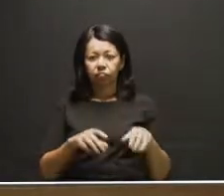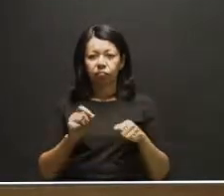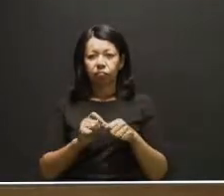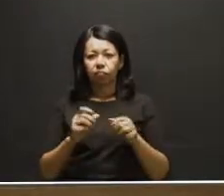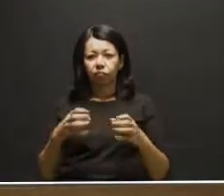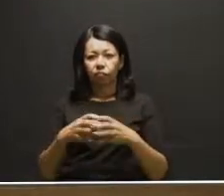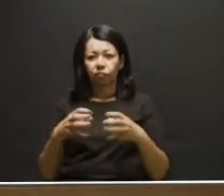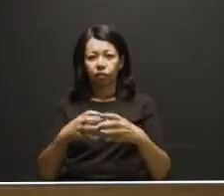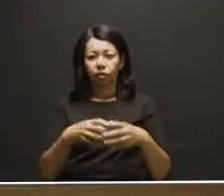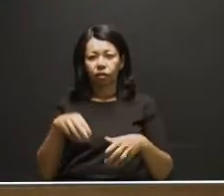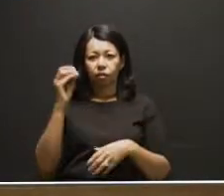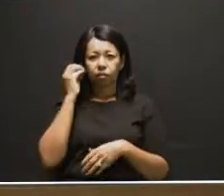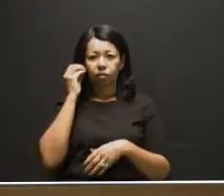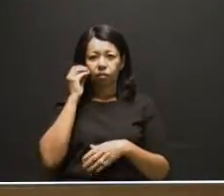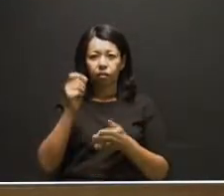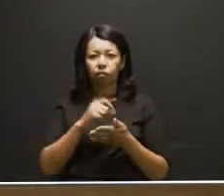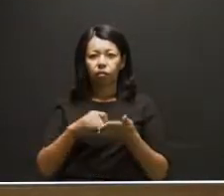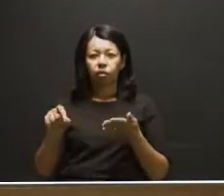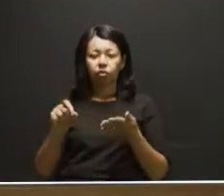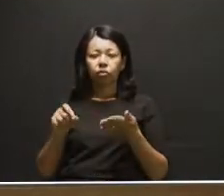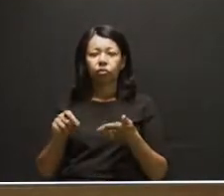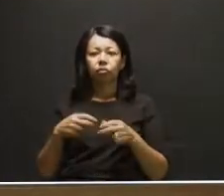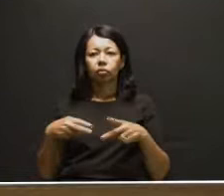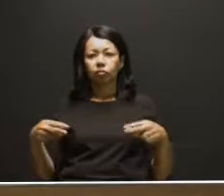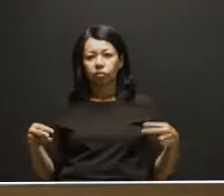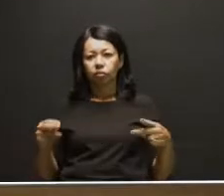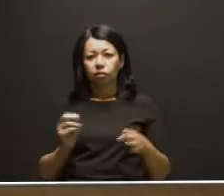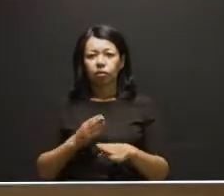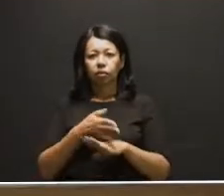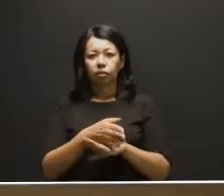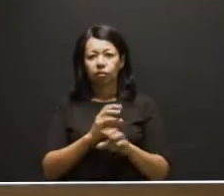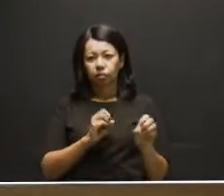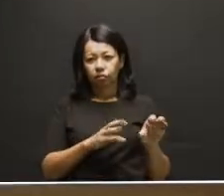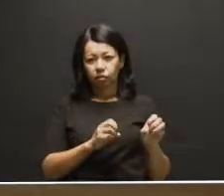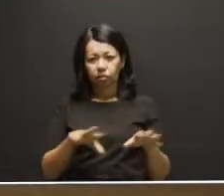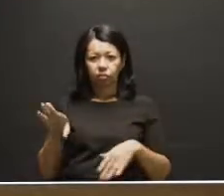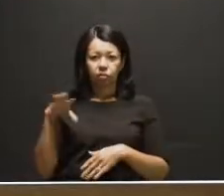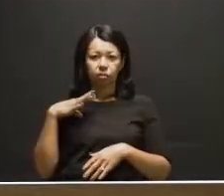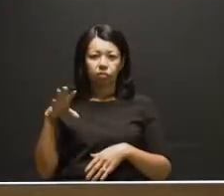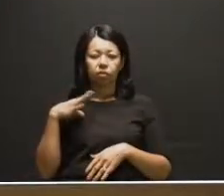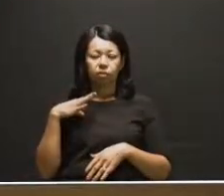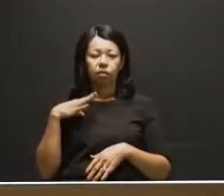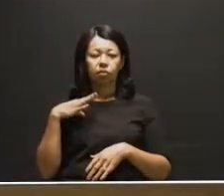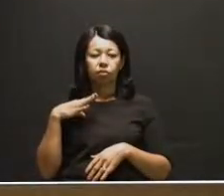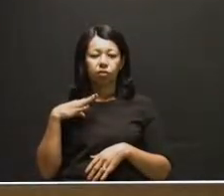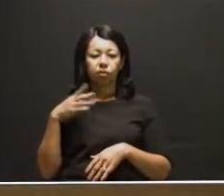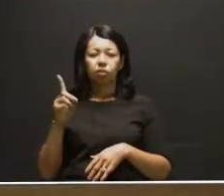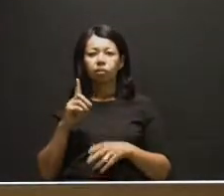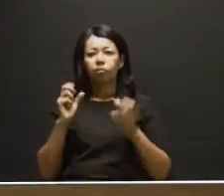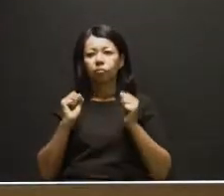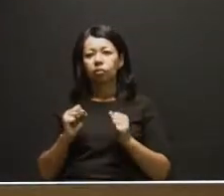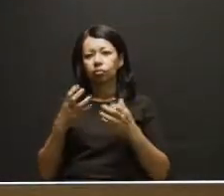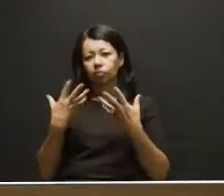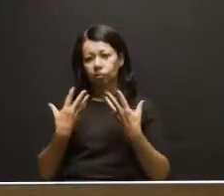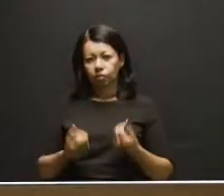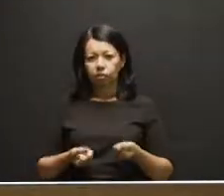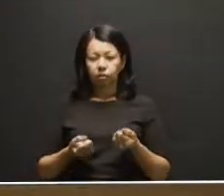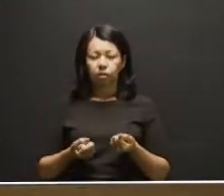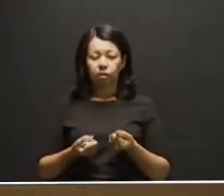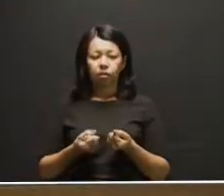sua equipe para tentar corrigir algumas questões dentro da educação do município não podemos mais admitir